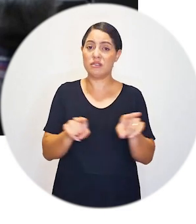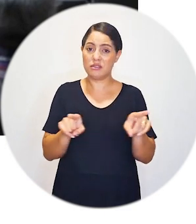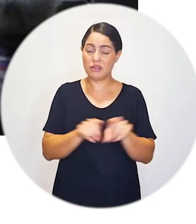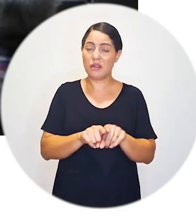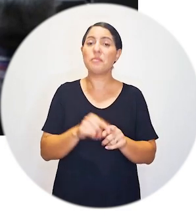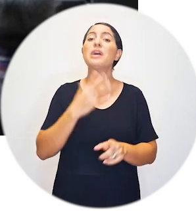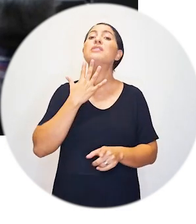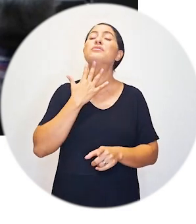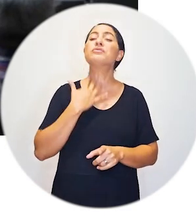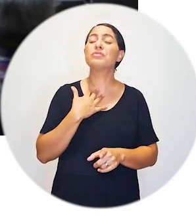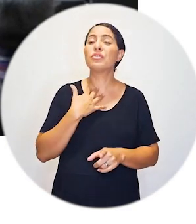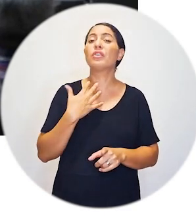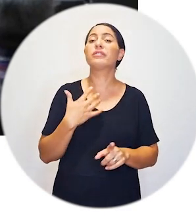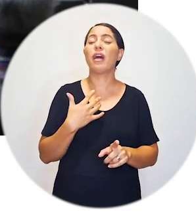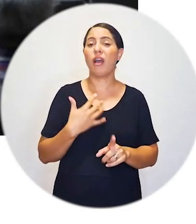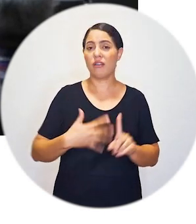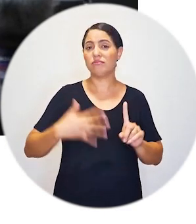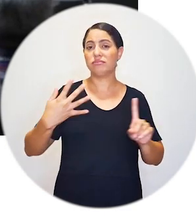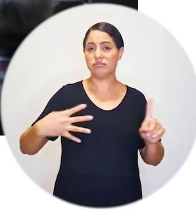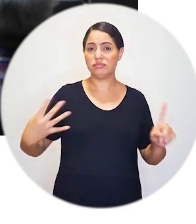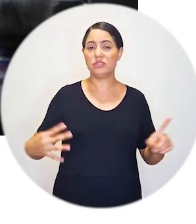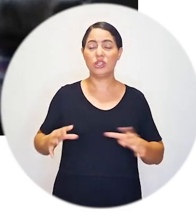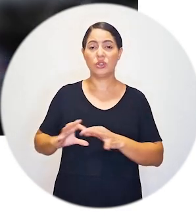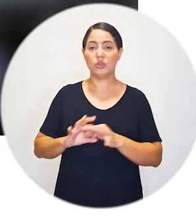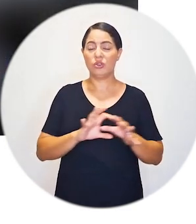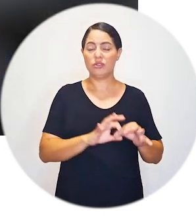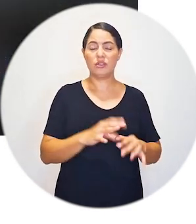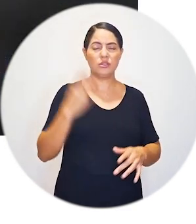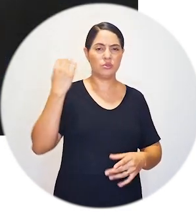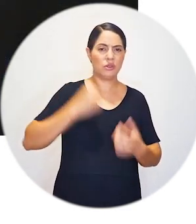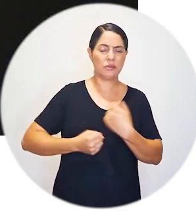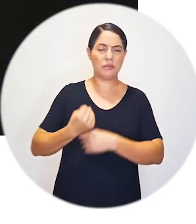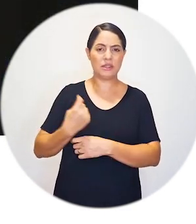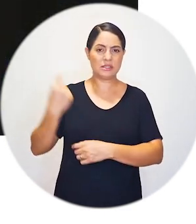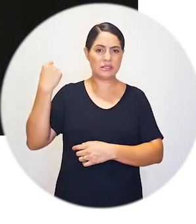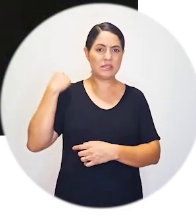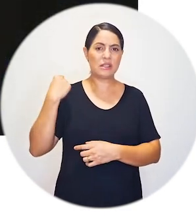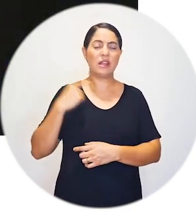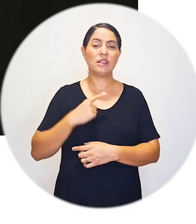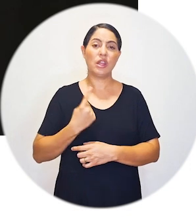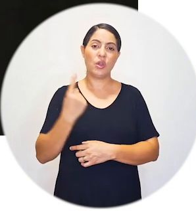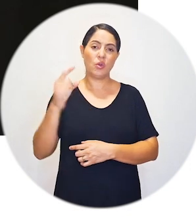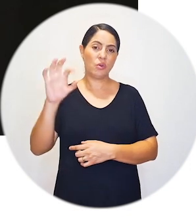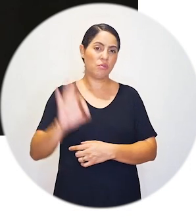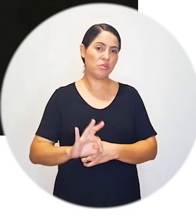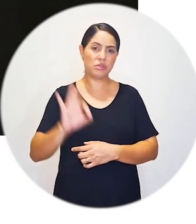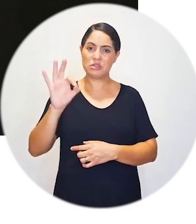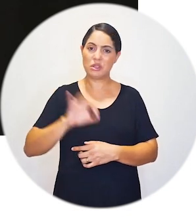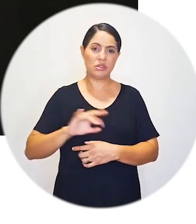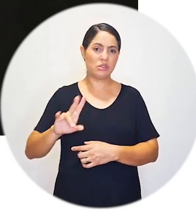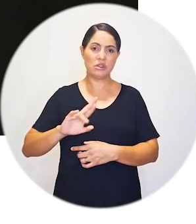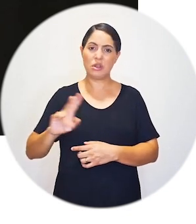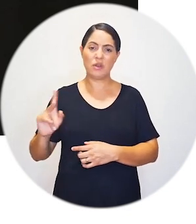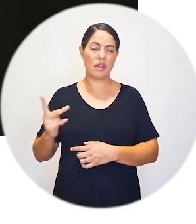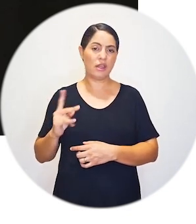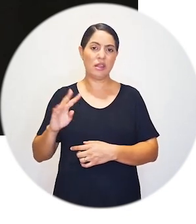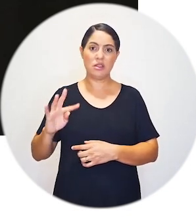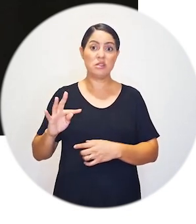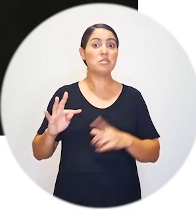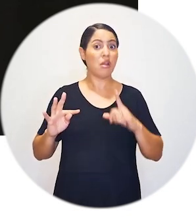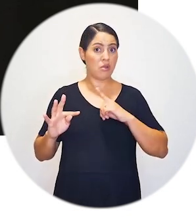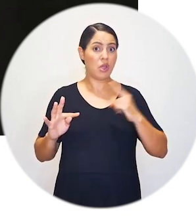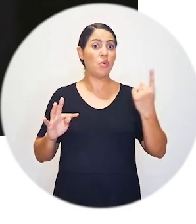possibilitando a contagem da população LGBTI no censo da advocacia. E no censo que realizamos no ano passado, 1% da advocacia não se declara cisgênero, que é um